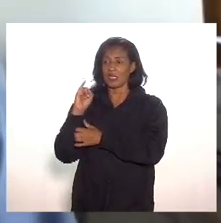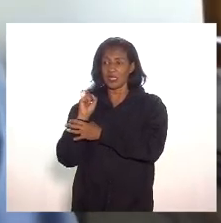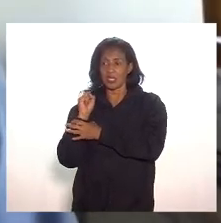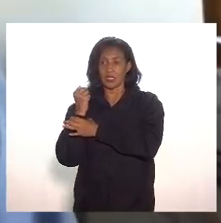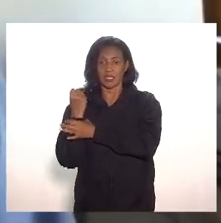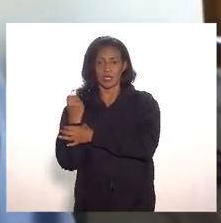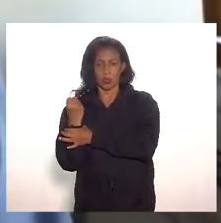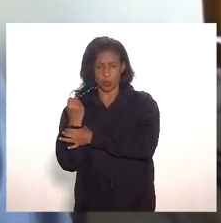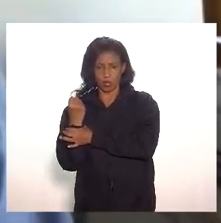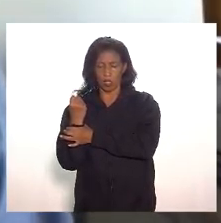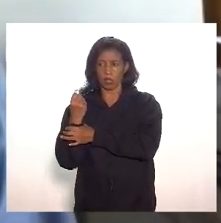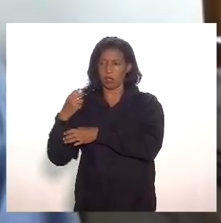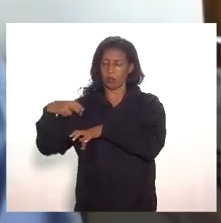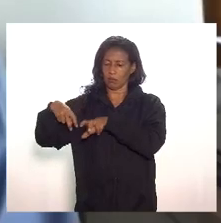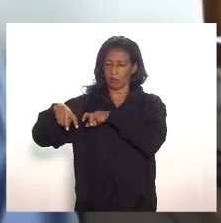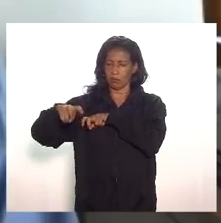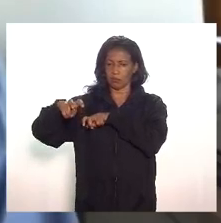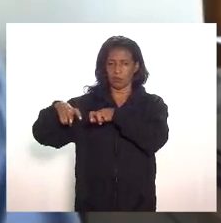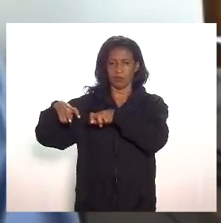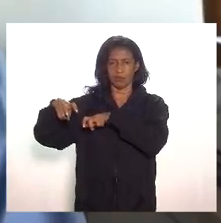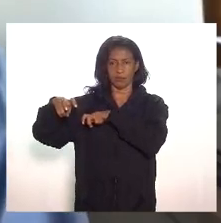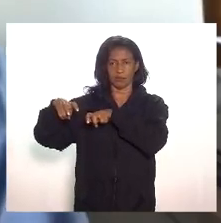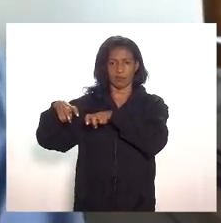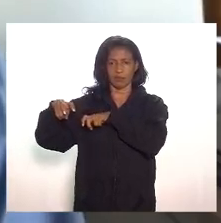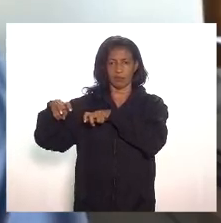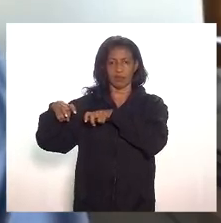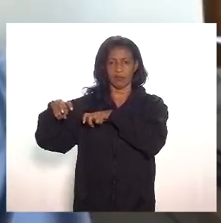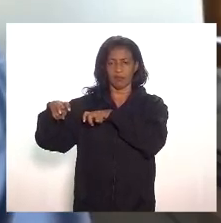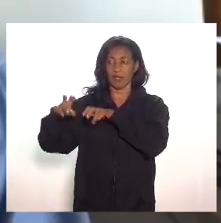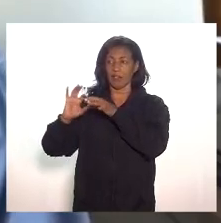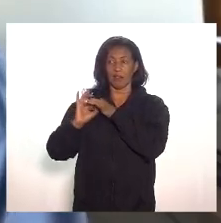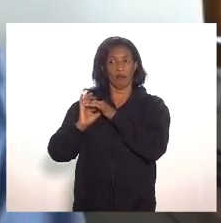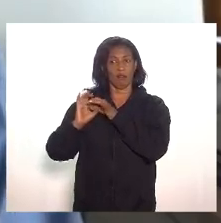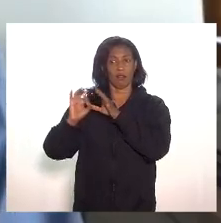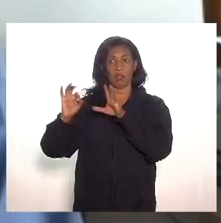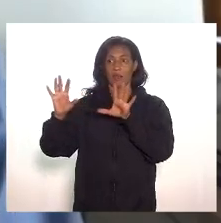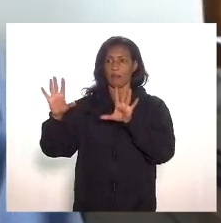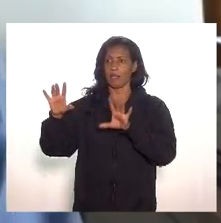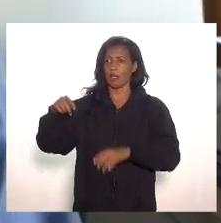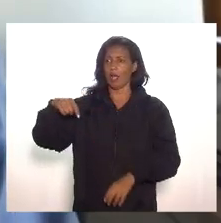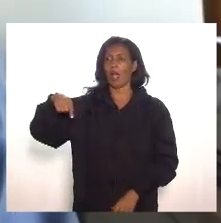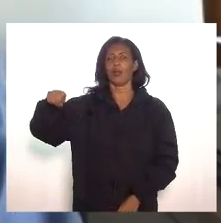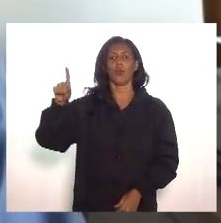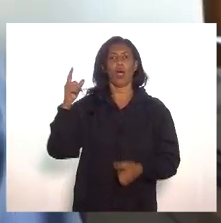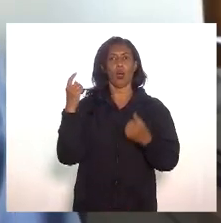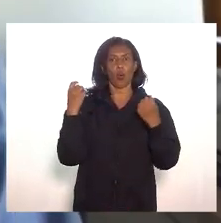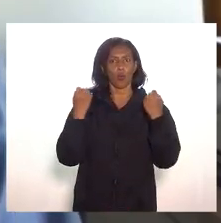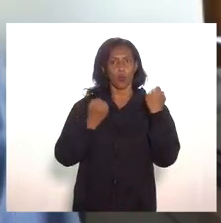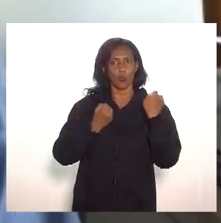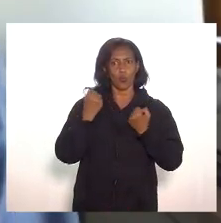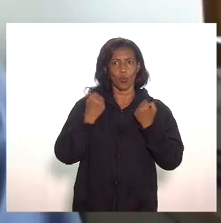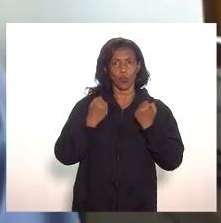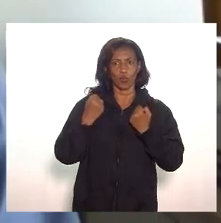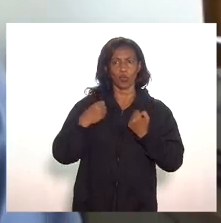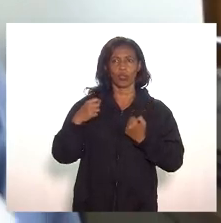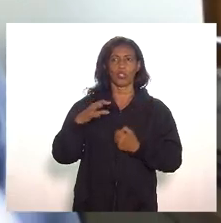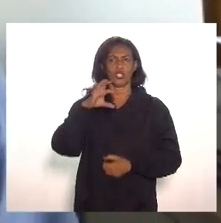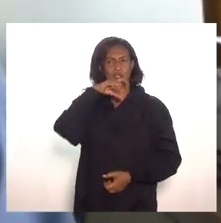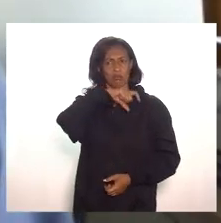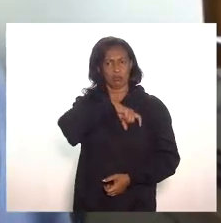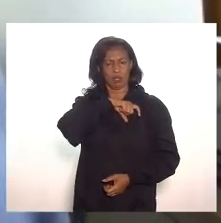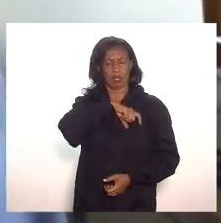segurança para a circulação, deverá ser liberado e entregue ao condutor regularmente